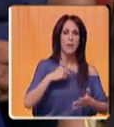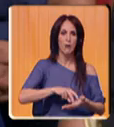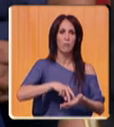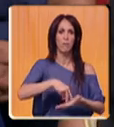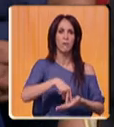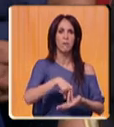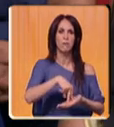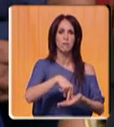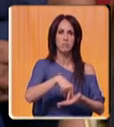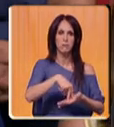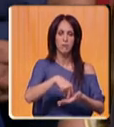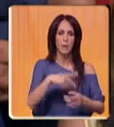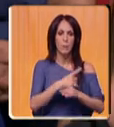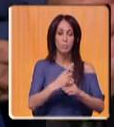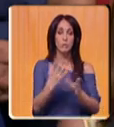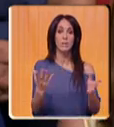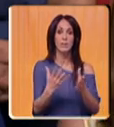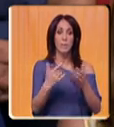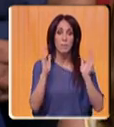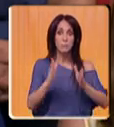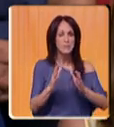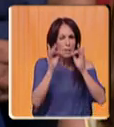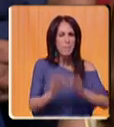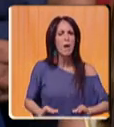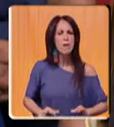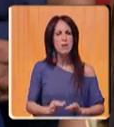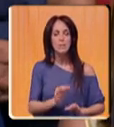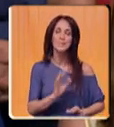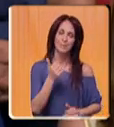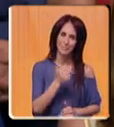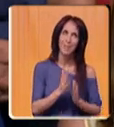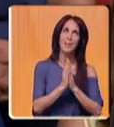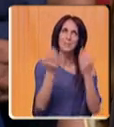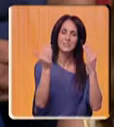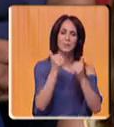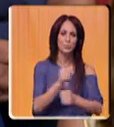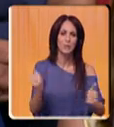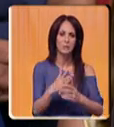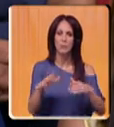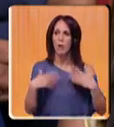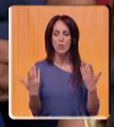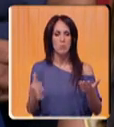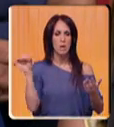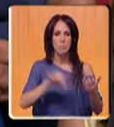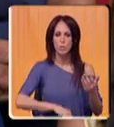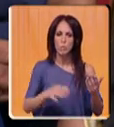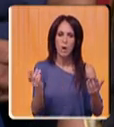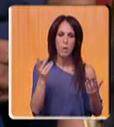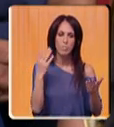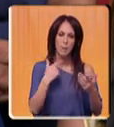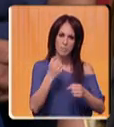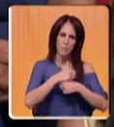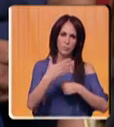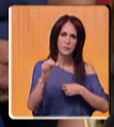que nem varas verdes, porque as coisas teriam que sair bem, não é? E saíram, felizmente. Porque senão era um registro muito mau para a minha